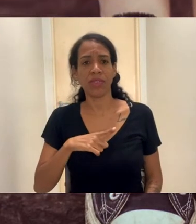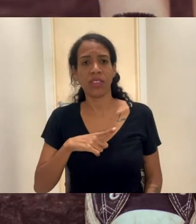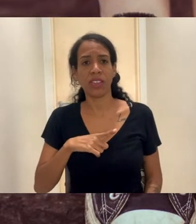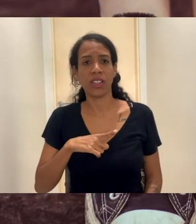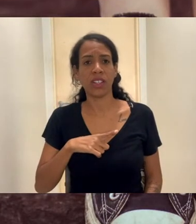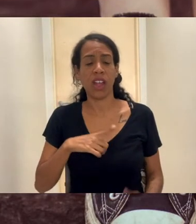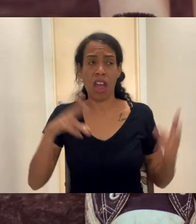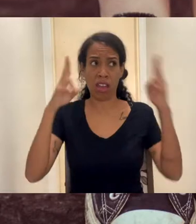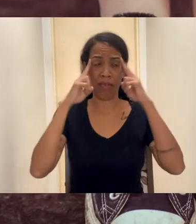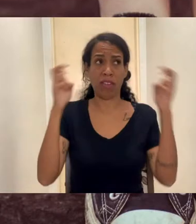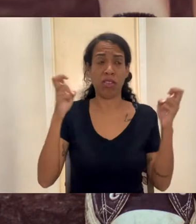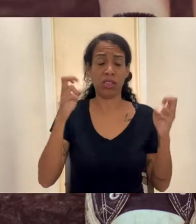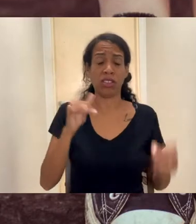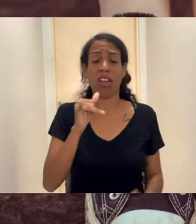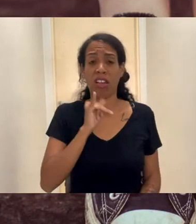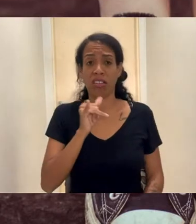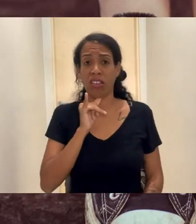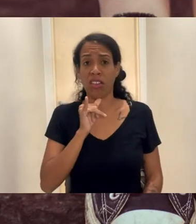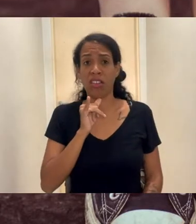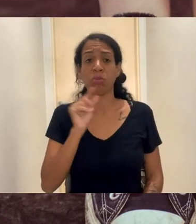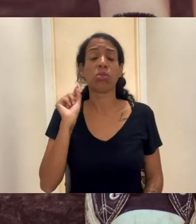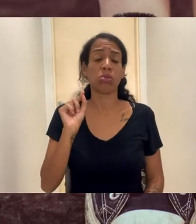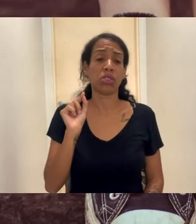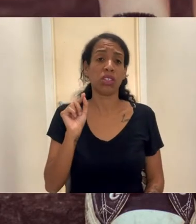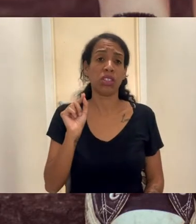da Violência, por exemplo, é